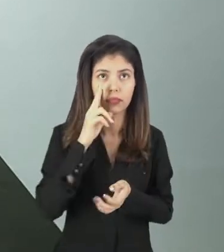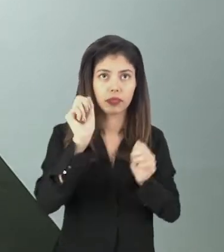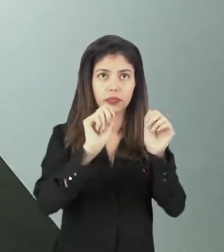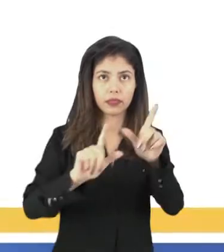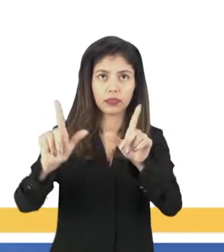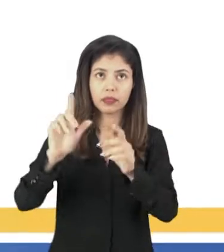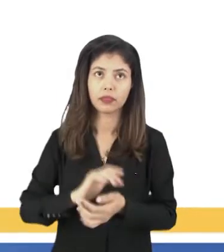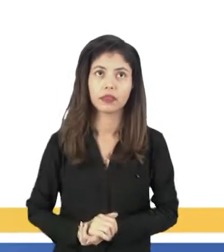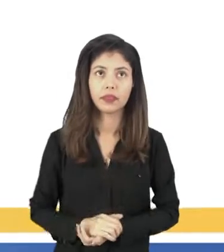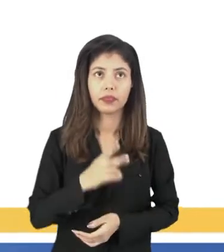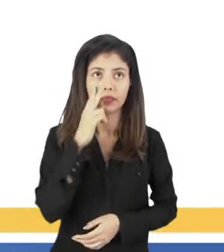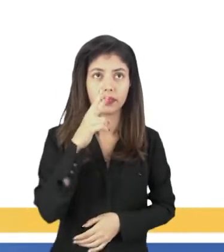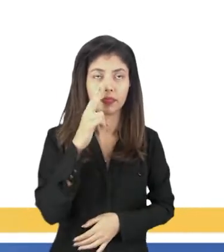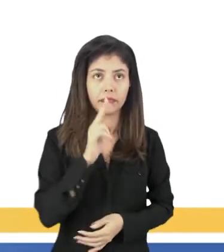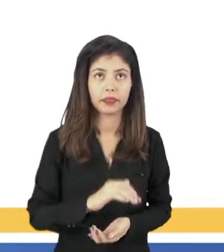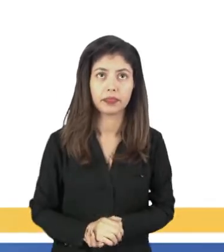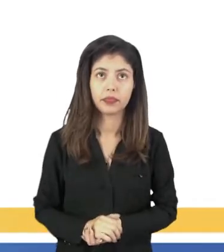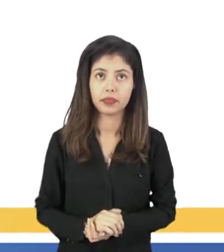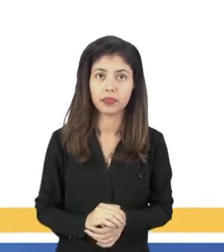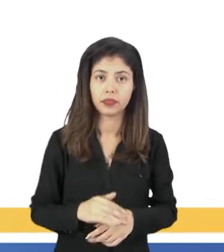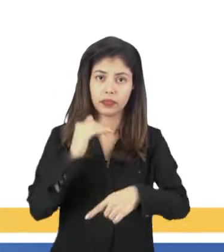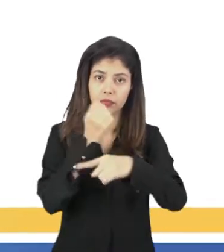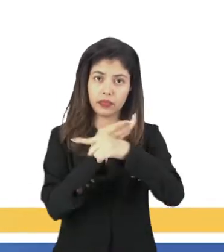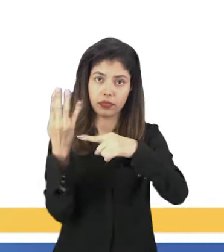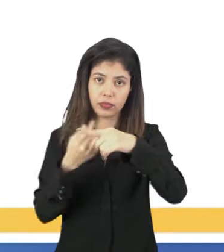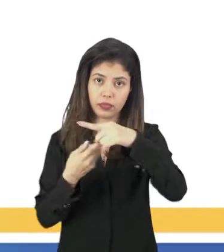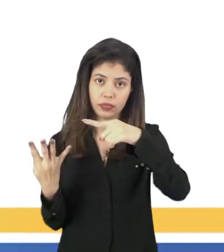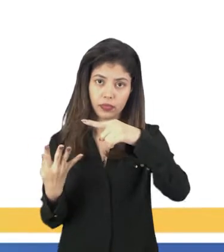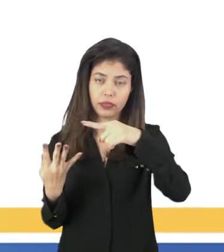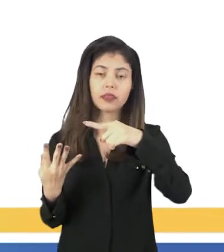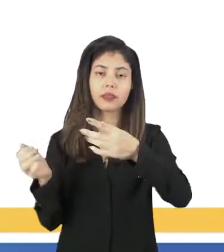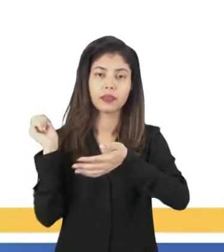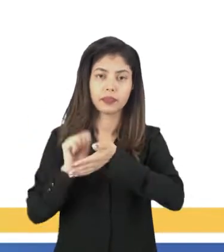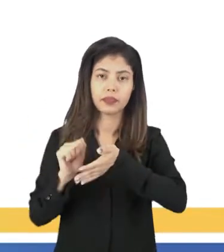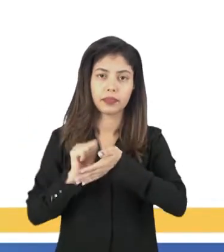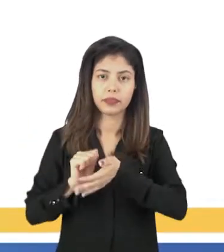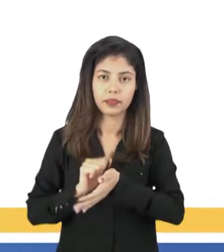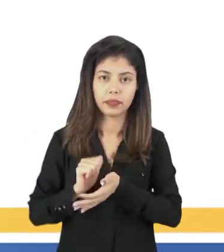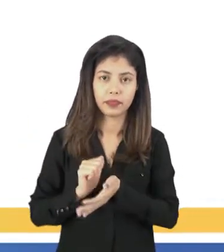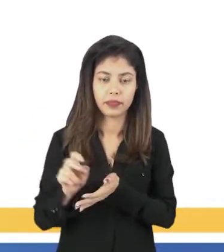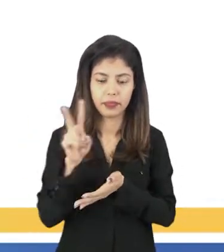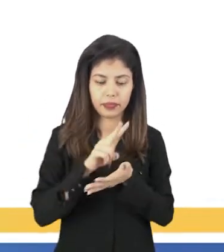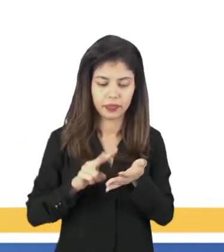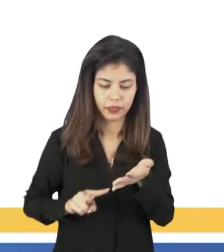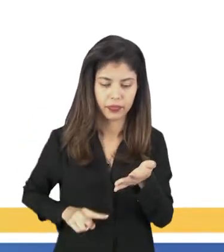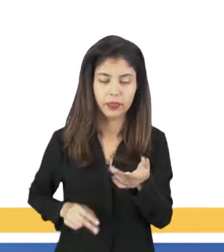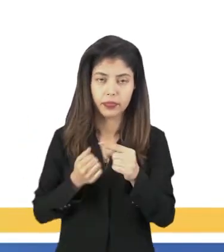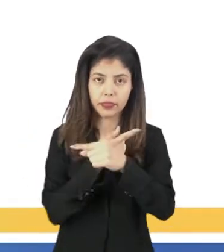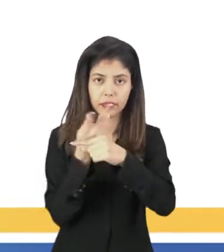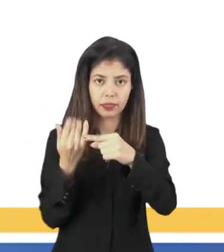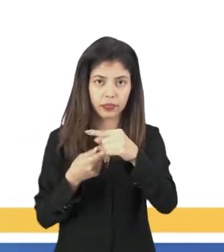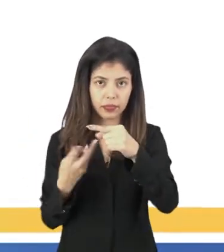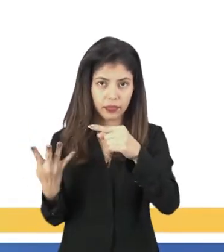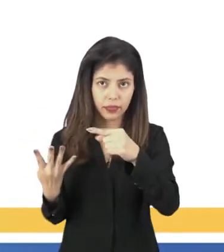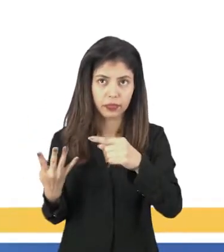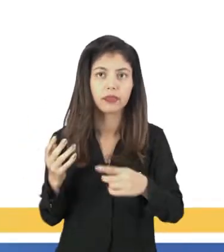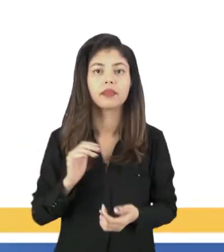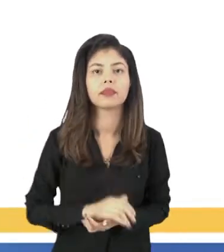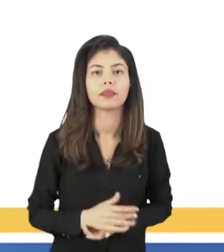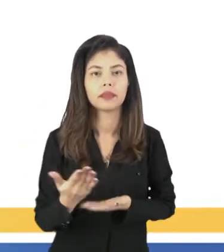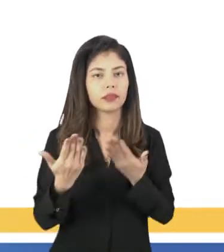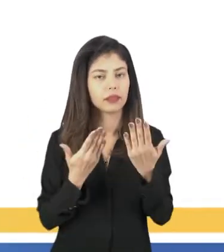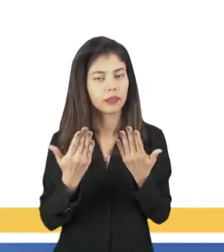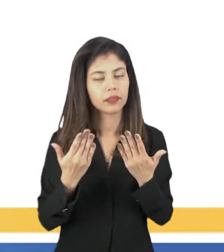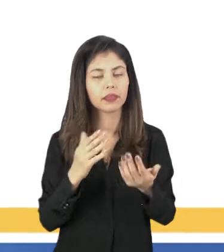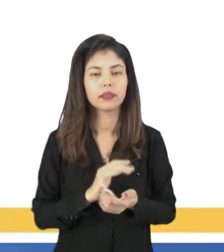aí comigo na telinha nós vemos as formas de nós escrevermos e lermos as porcentagens está